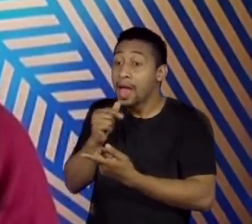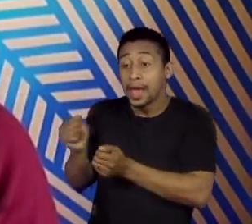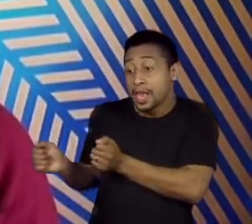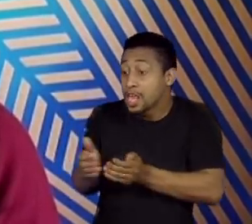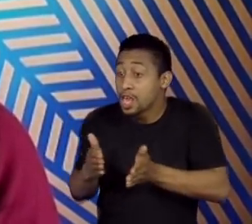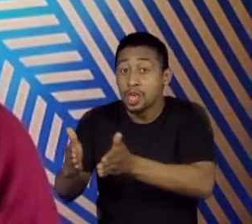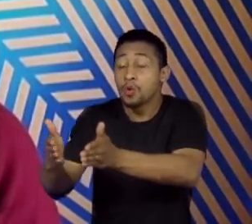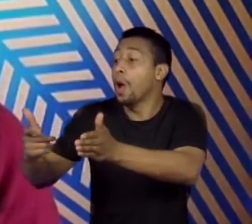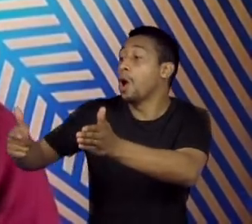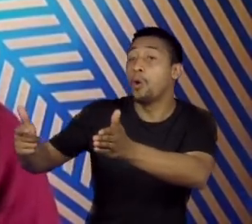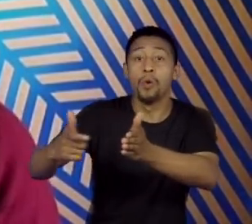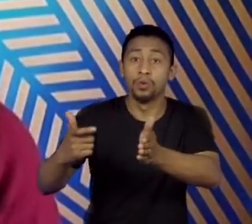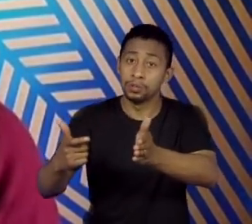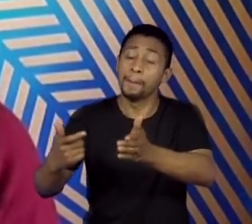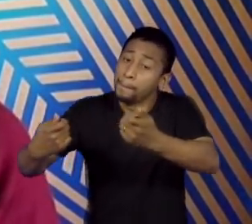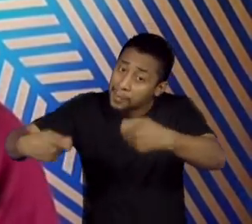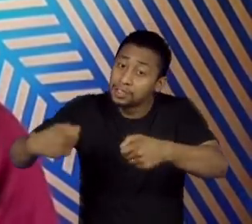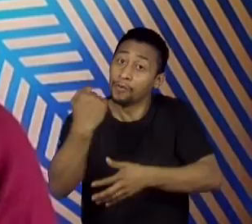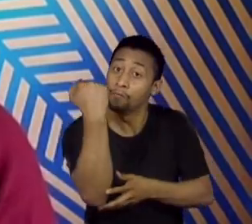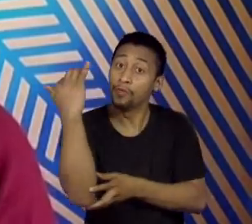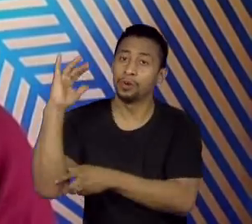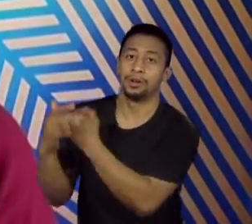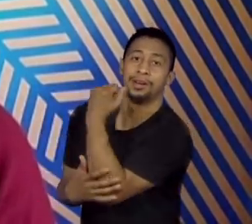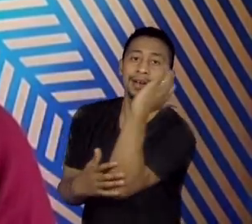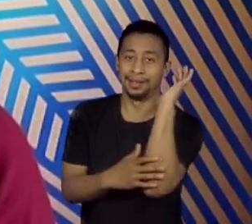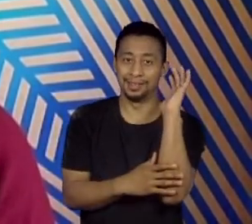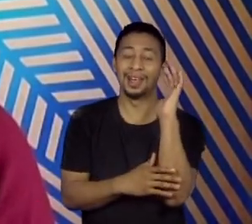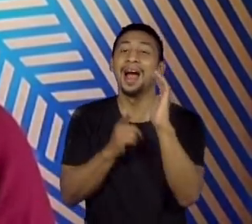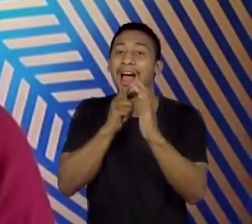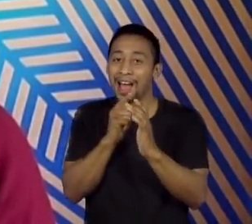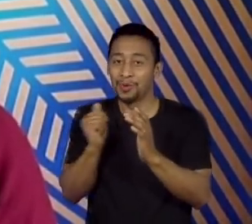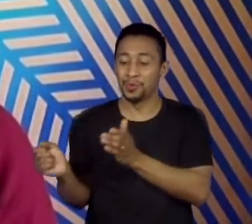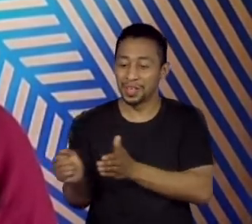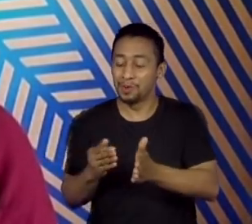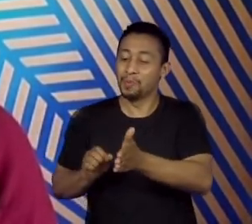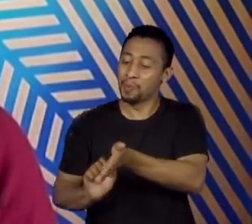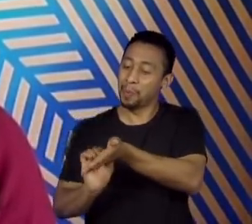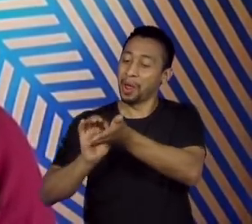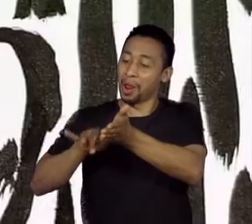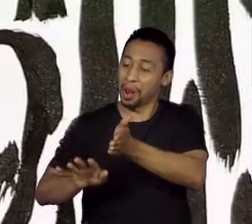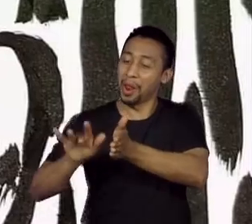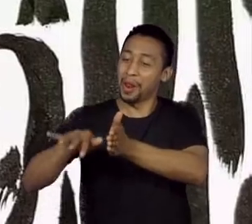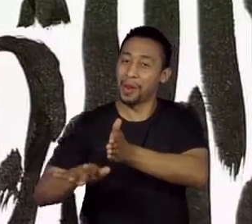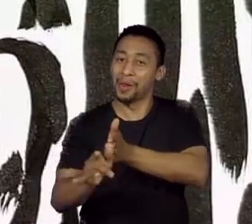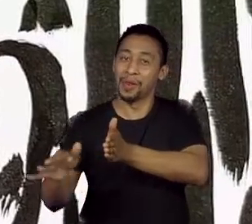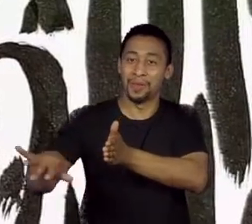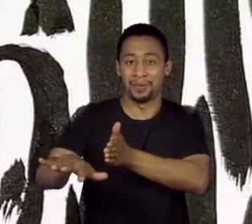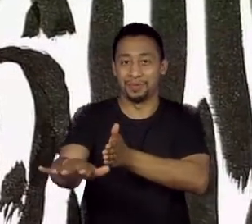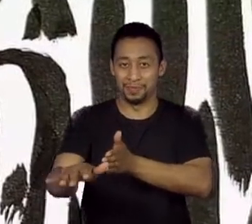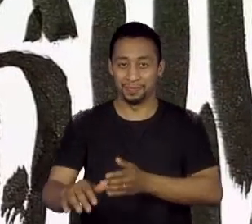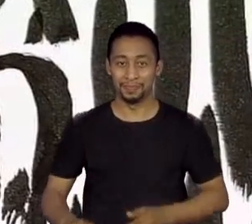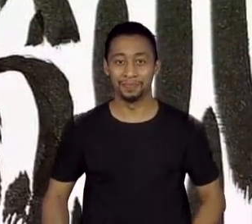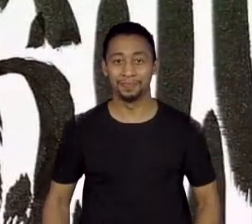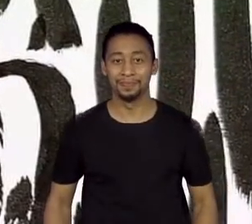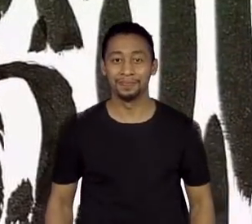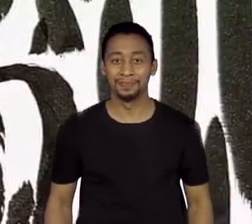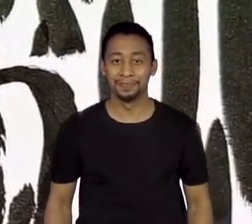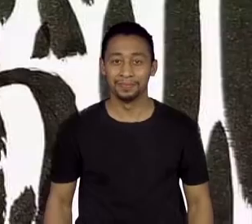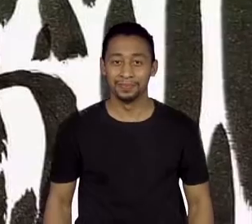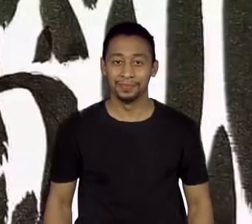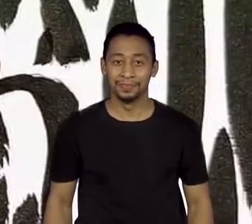nosso avô, mas esse rio tem mãe. E essa mãe é a grande mãe natureza.